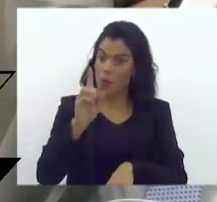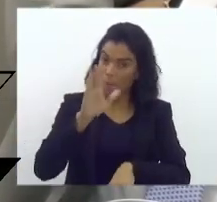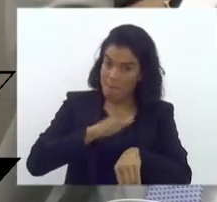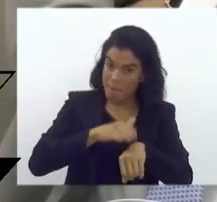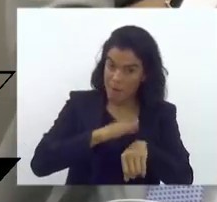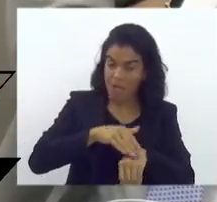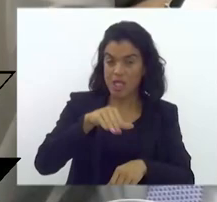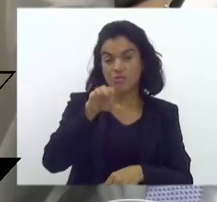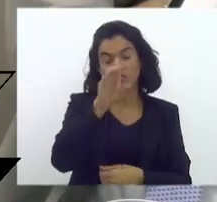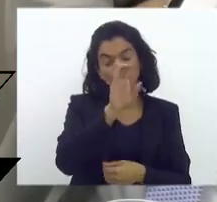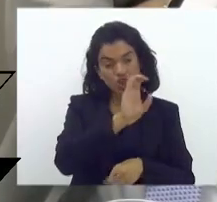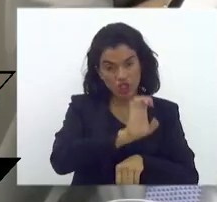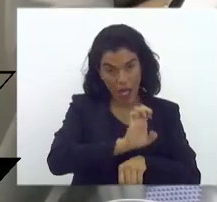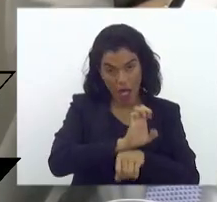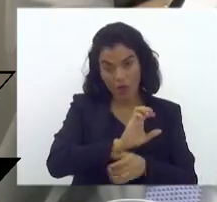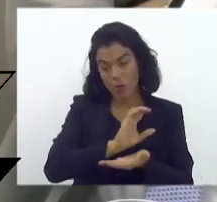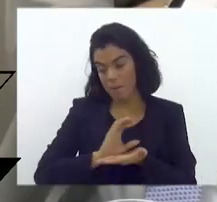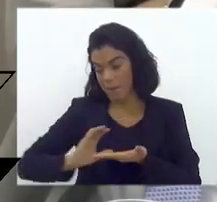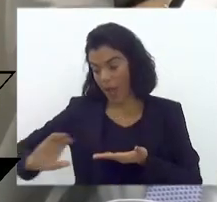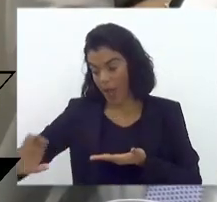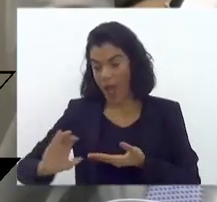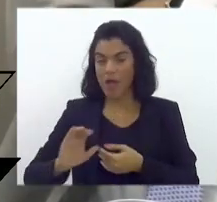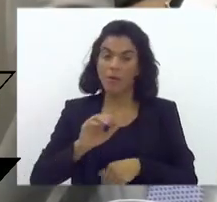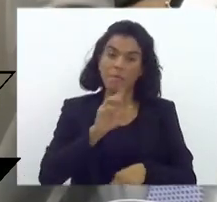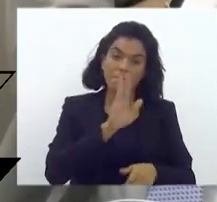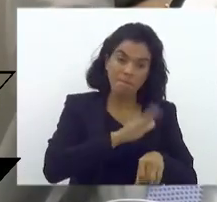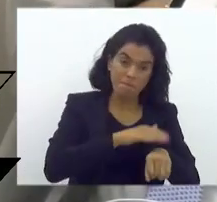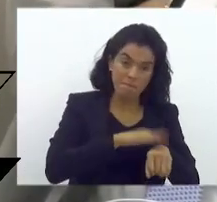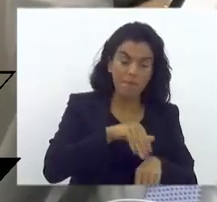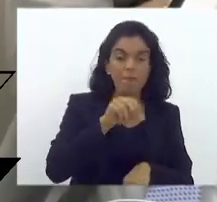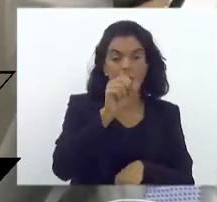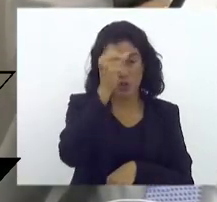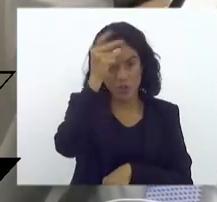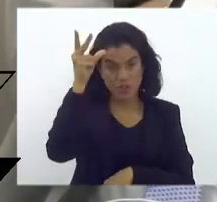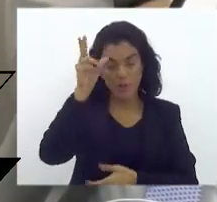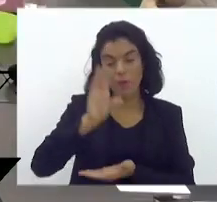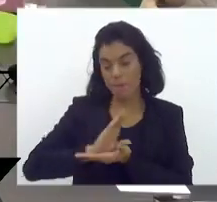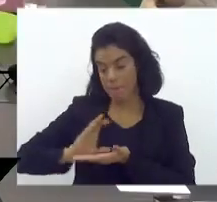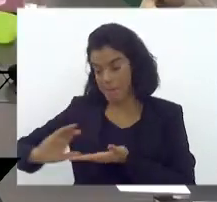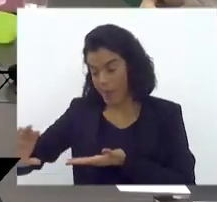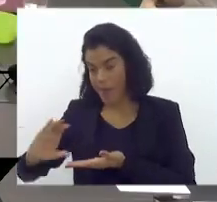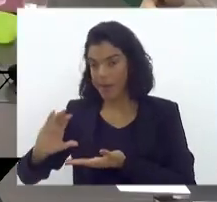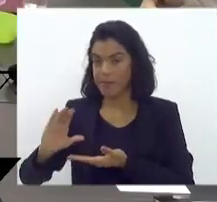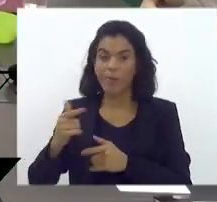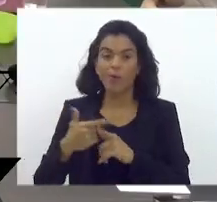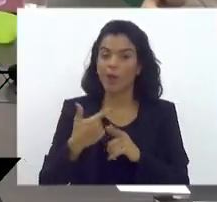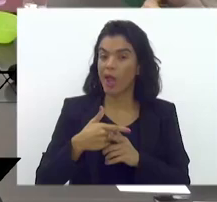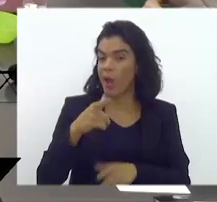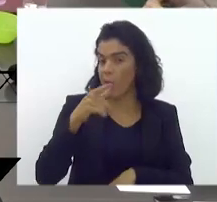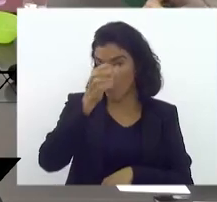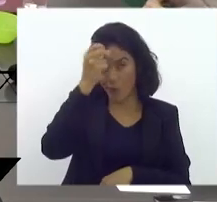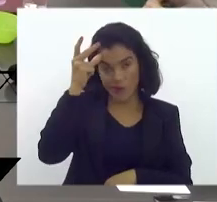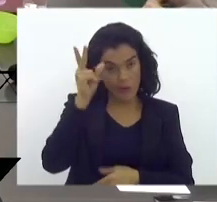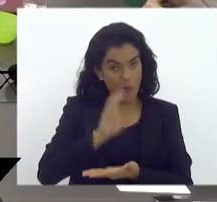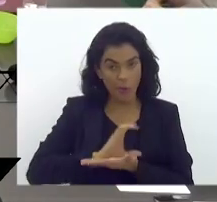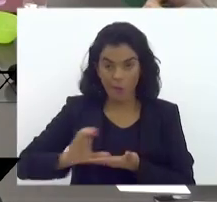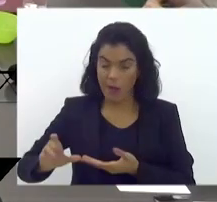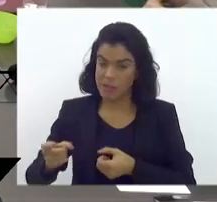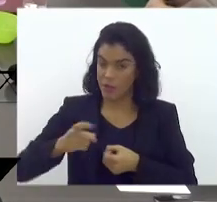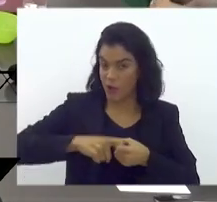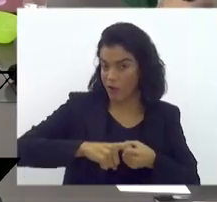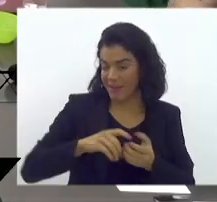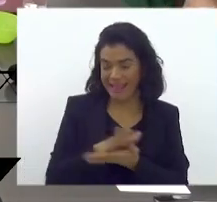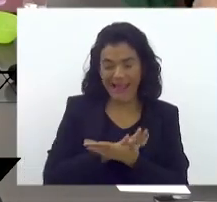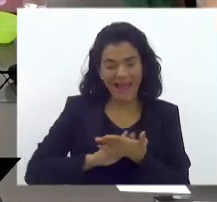Município é município, fomenta. União, fomenta. A União Federal ou o município não repassa ainda que forma de convênio diretamente para